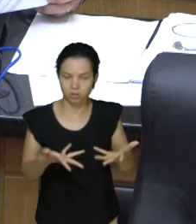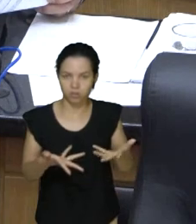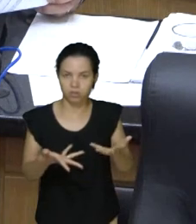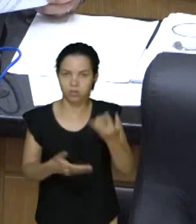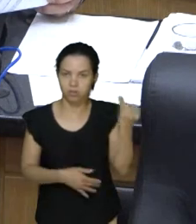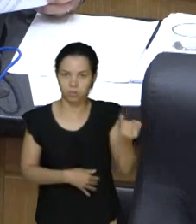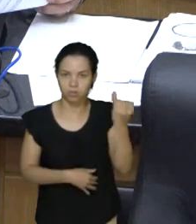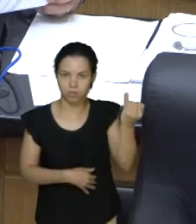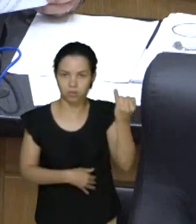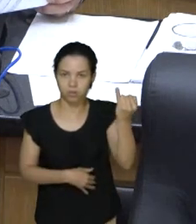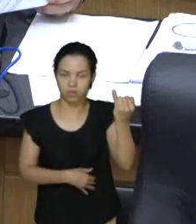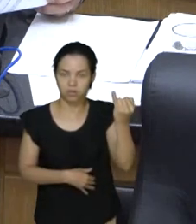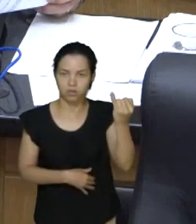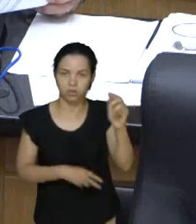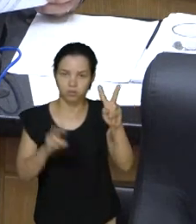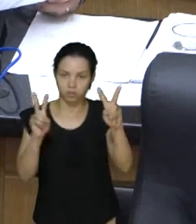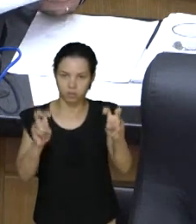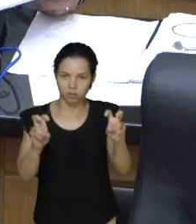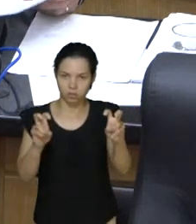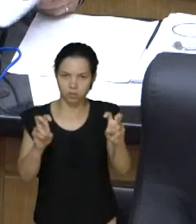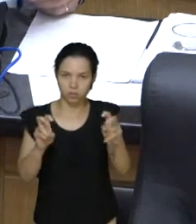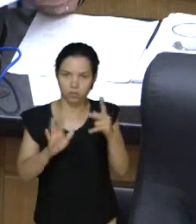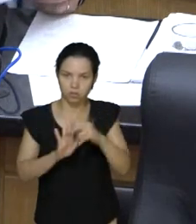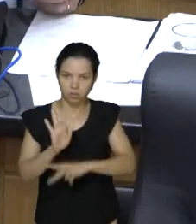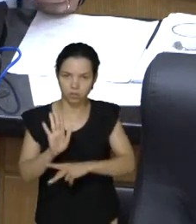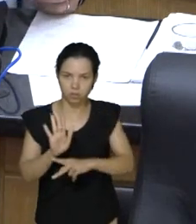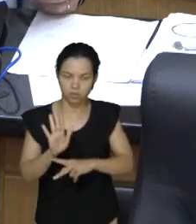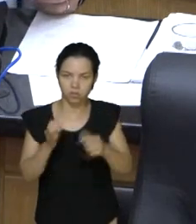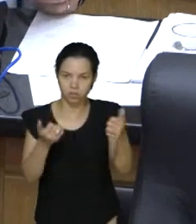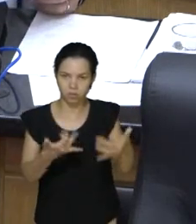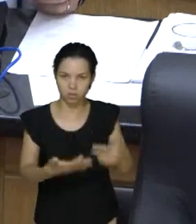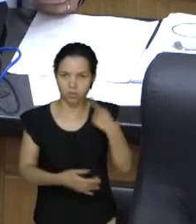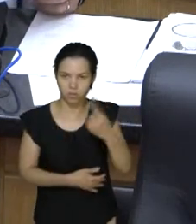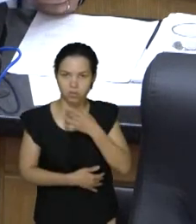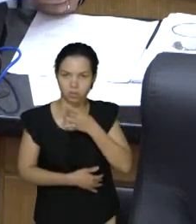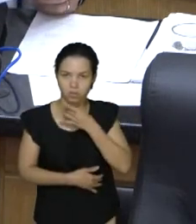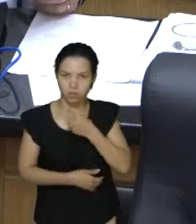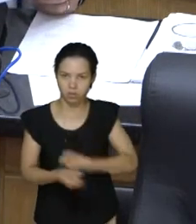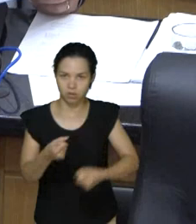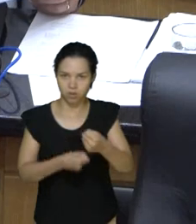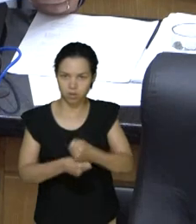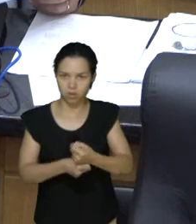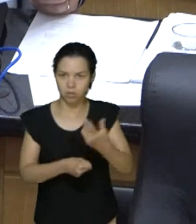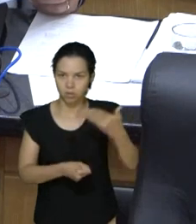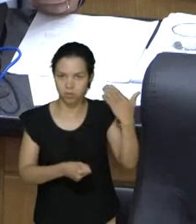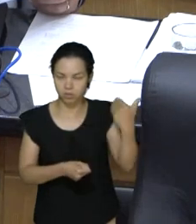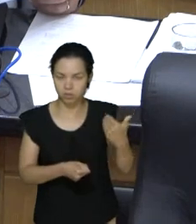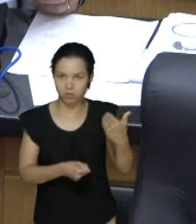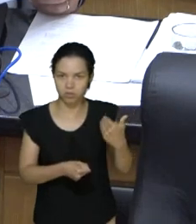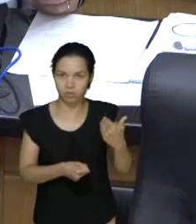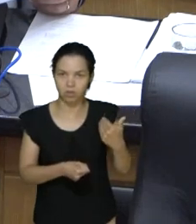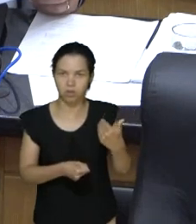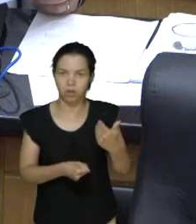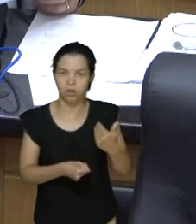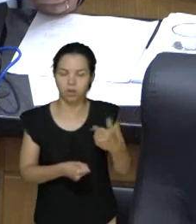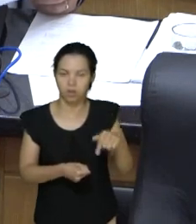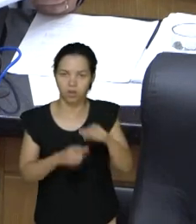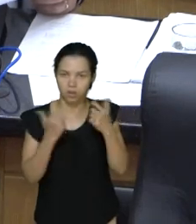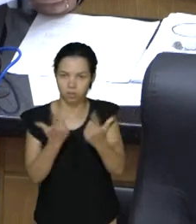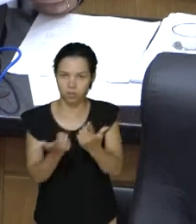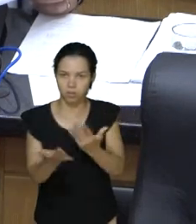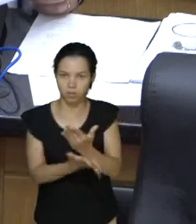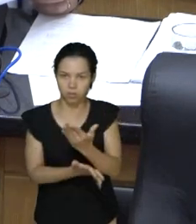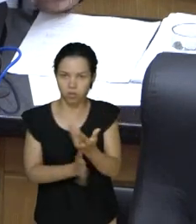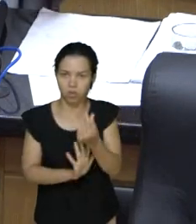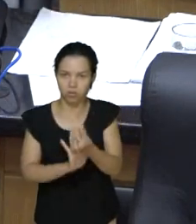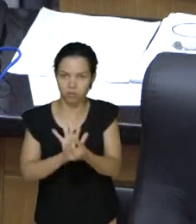matéria, destacar, deputado Cobachini, que no ano passado esta casa aprovou no orçamento previsto para esse